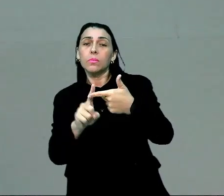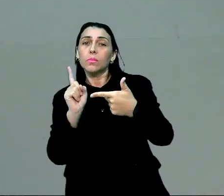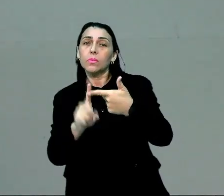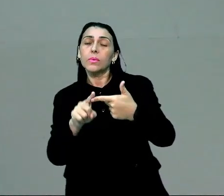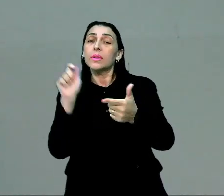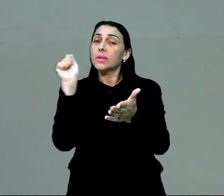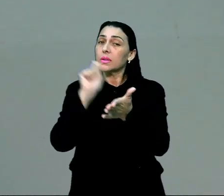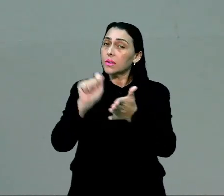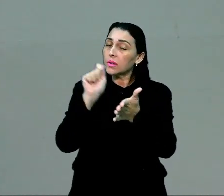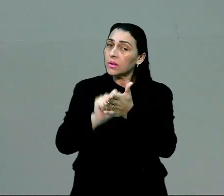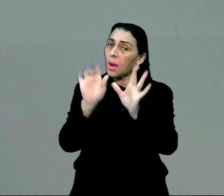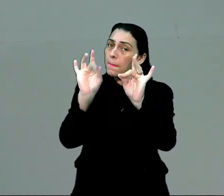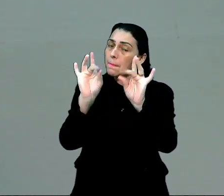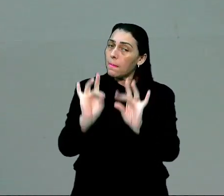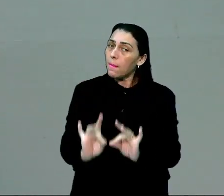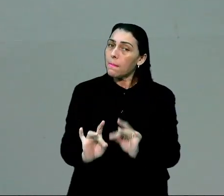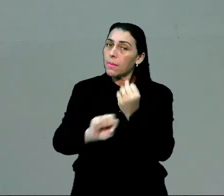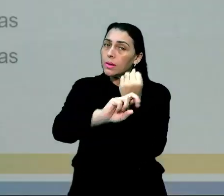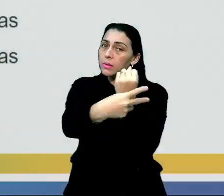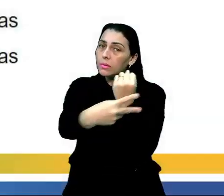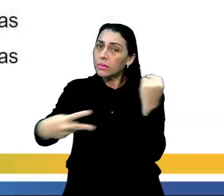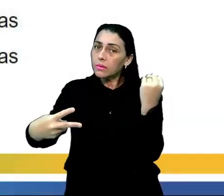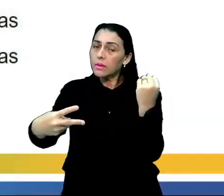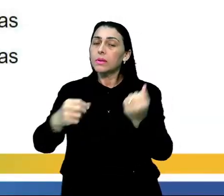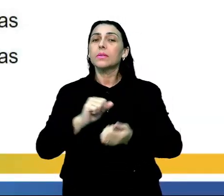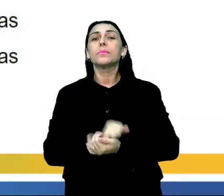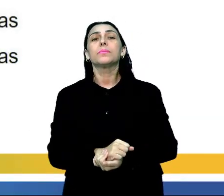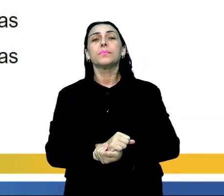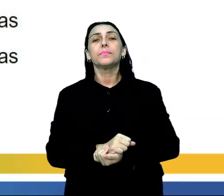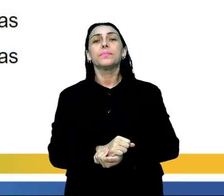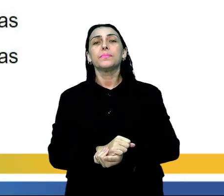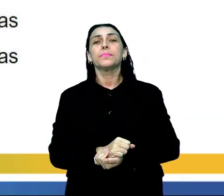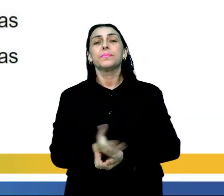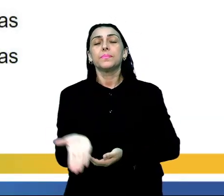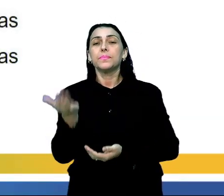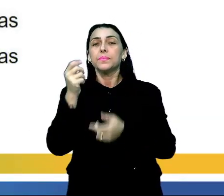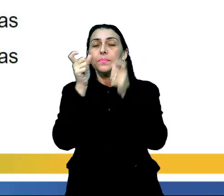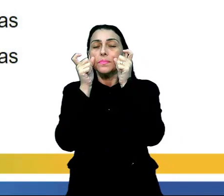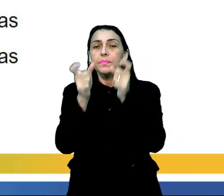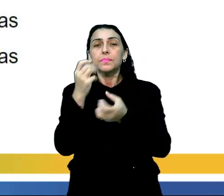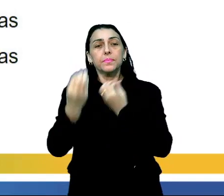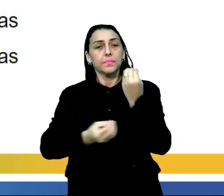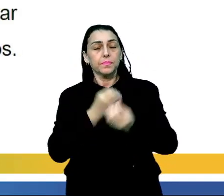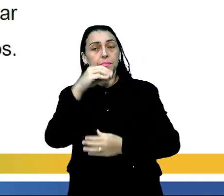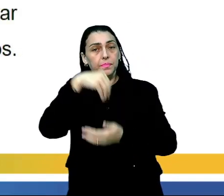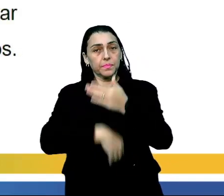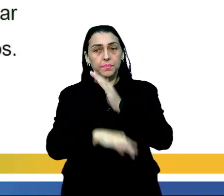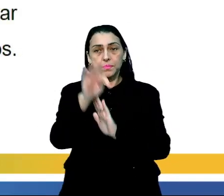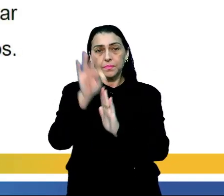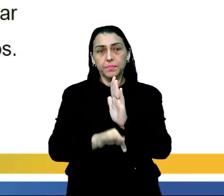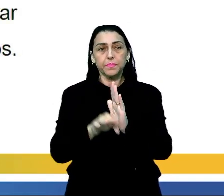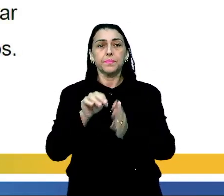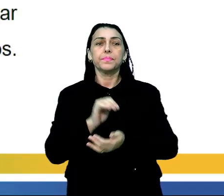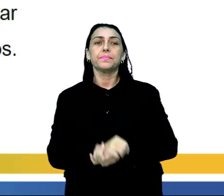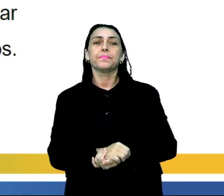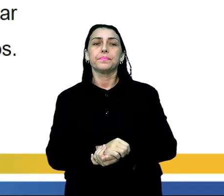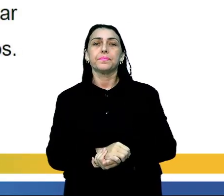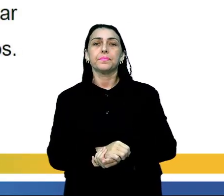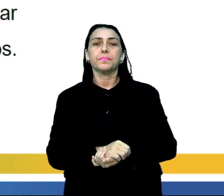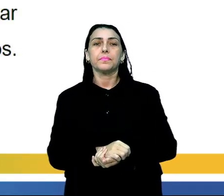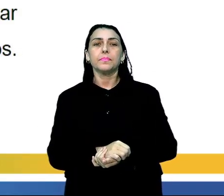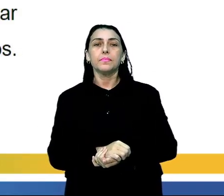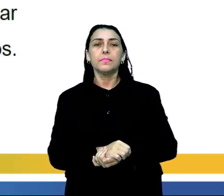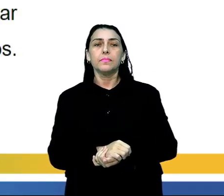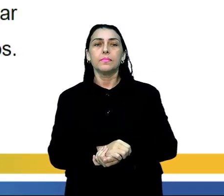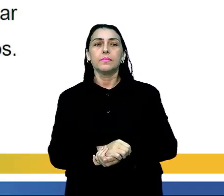que eu vou relatar as consequências. Então, vamos observar como é que isso ficaria dentro de um texto. Então, nós